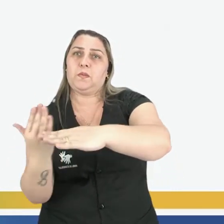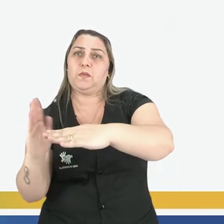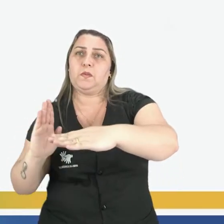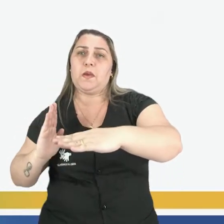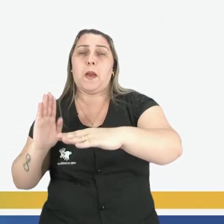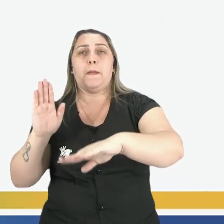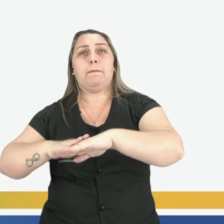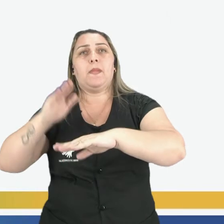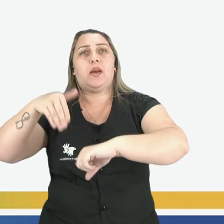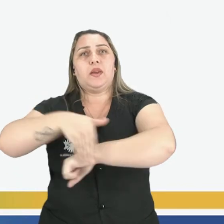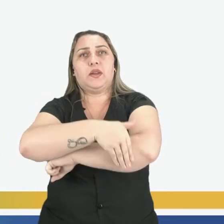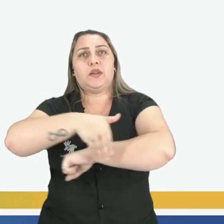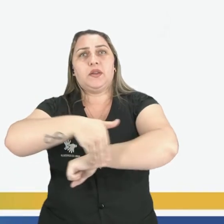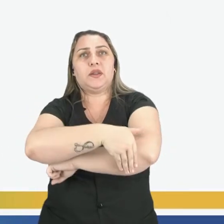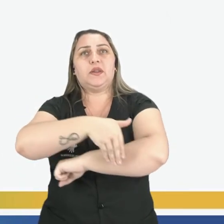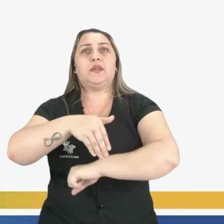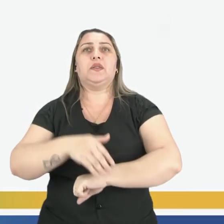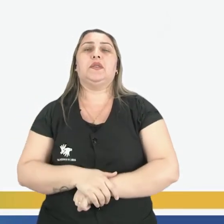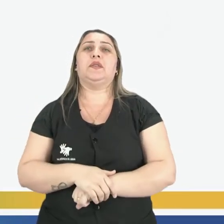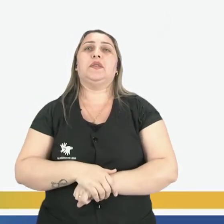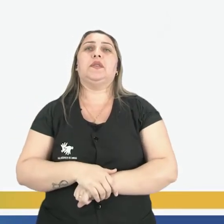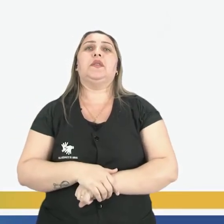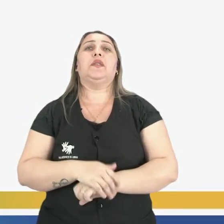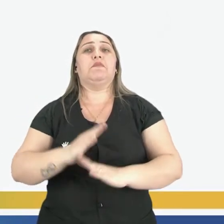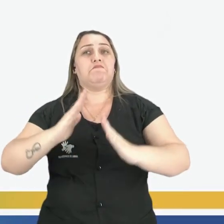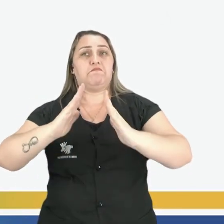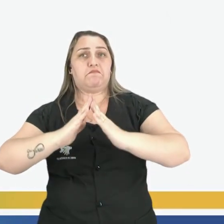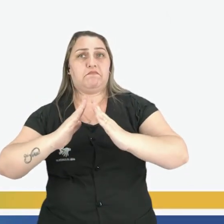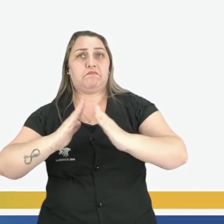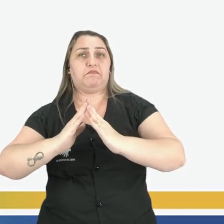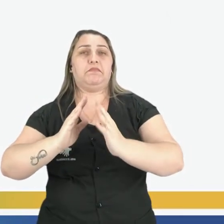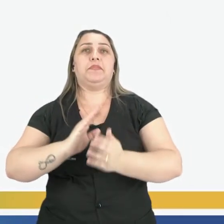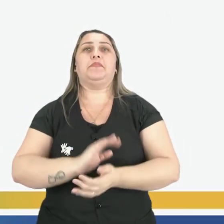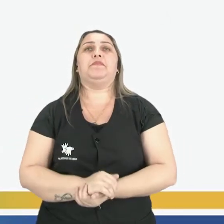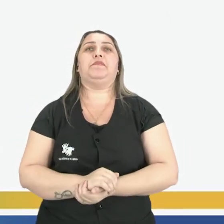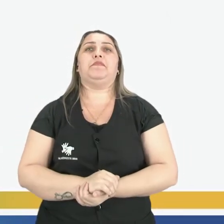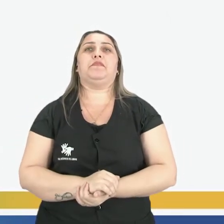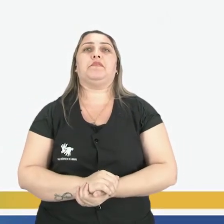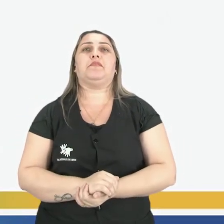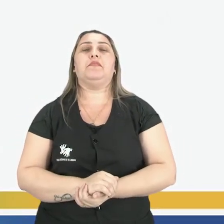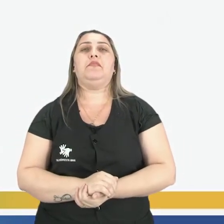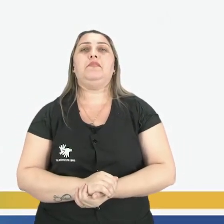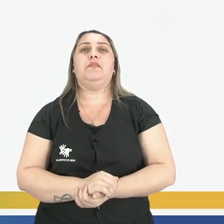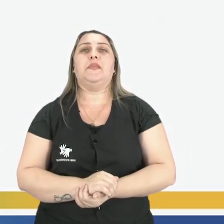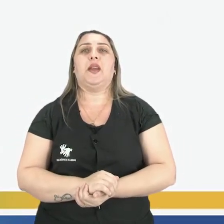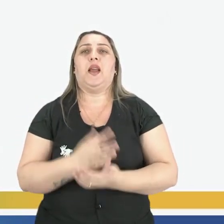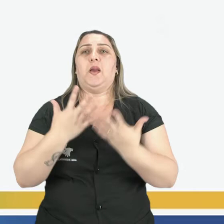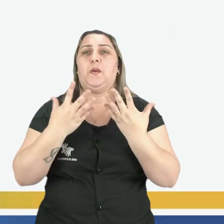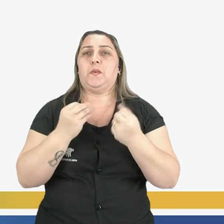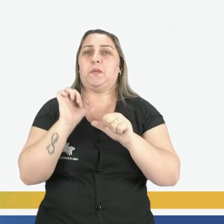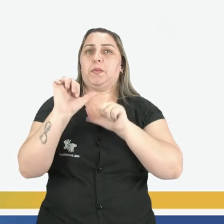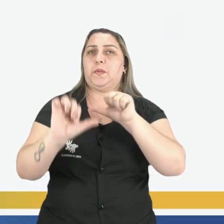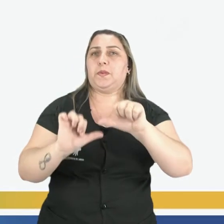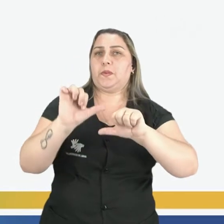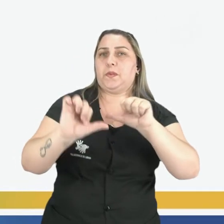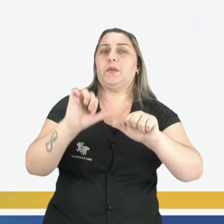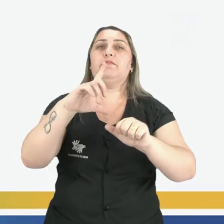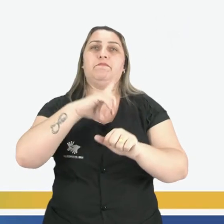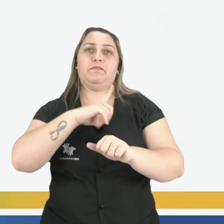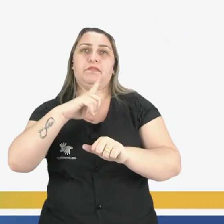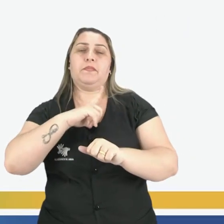mais estradas, mais casas. Então, muitas alterações